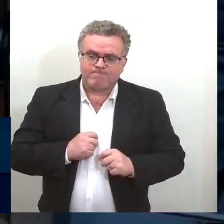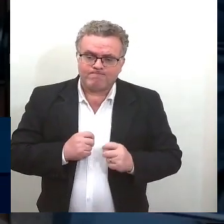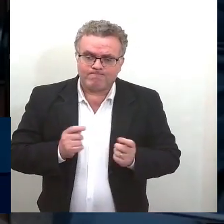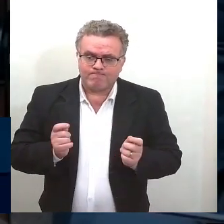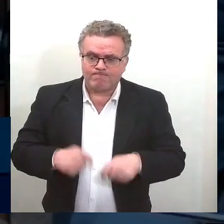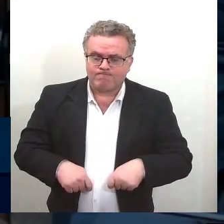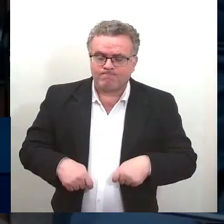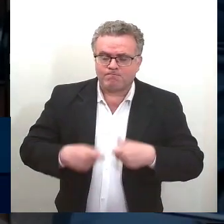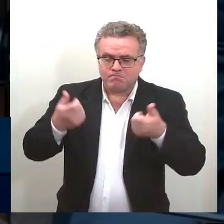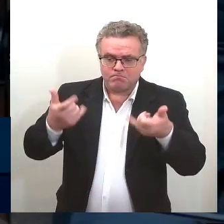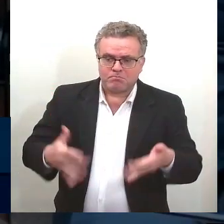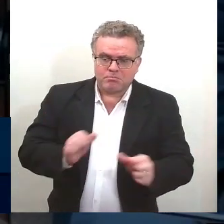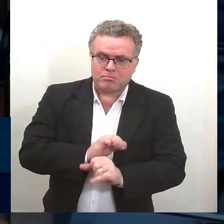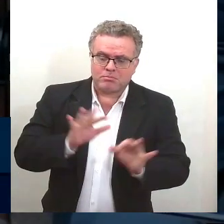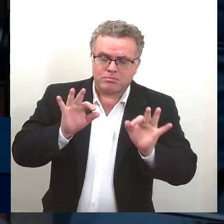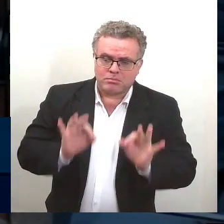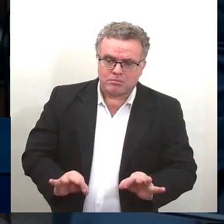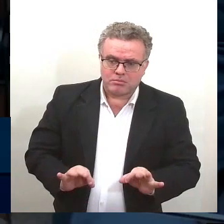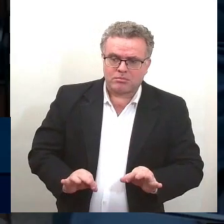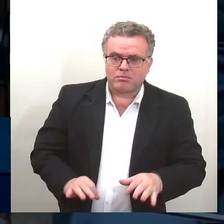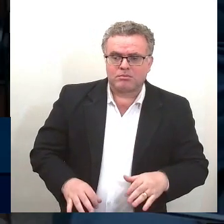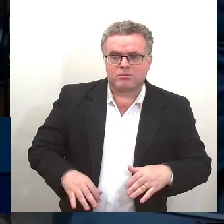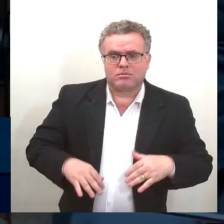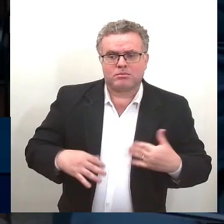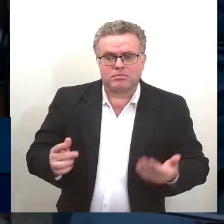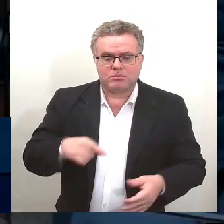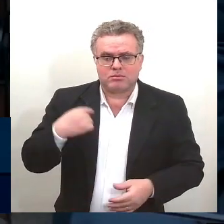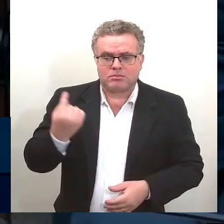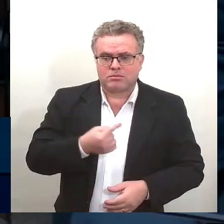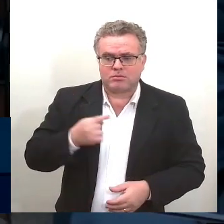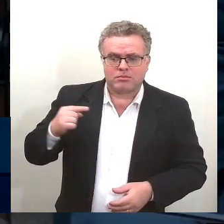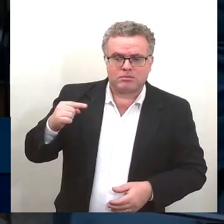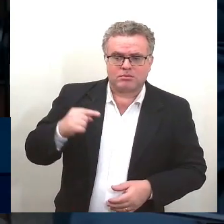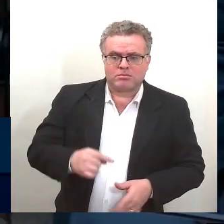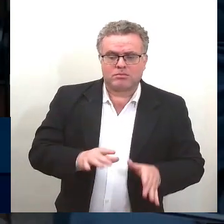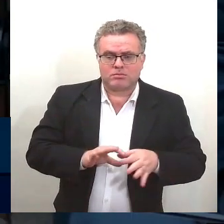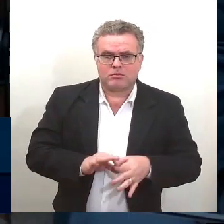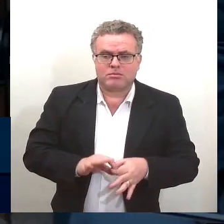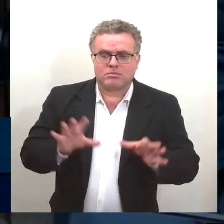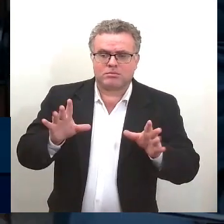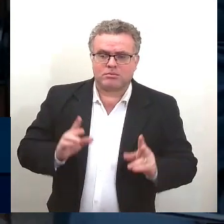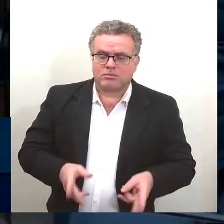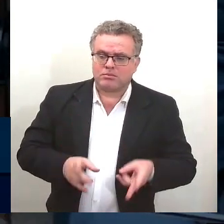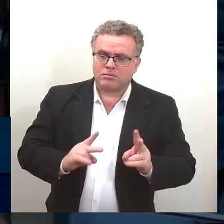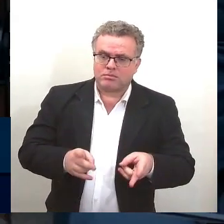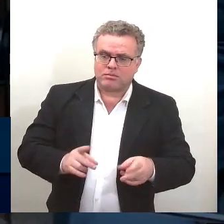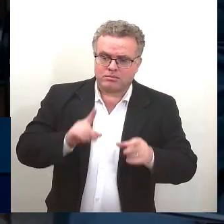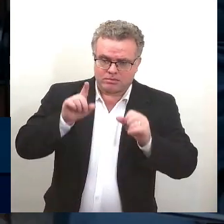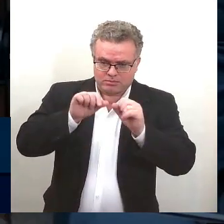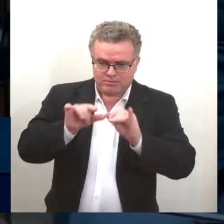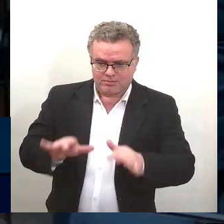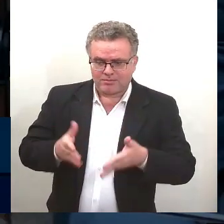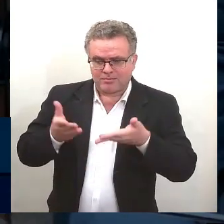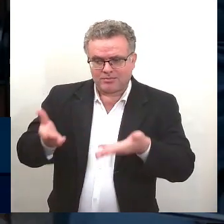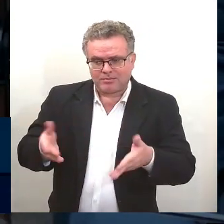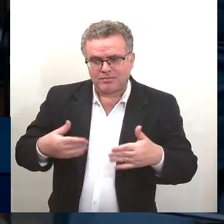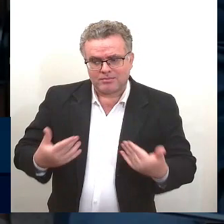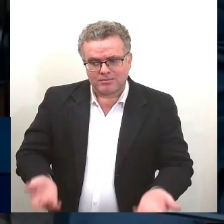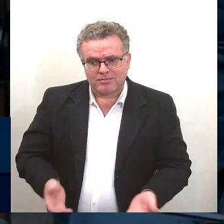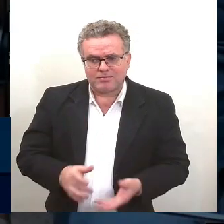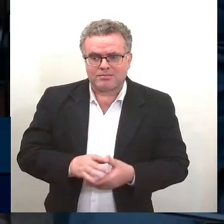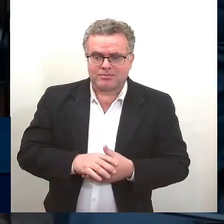estamos aqui às ordens, viu? E Deus te abençoe, né? E que seu bebê venha com